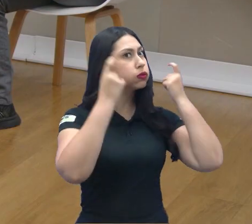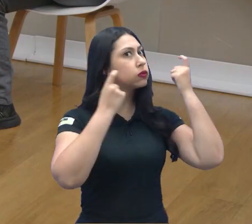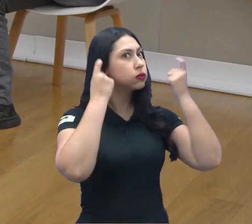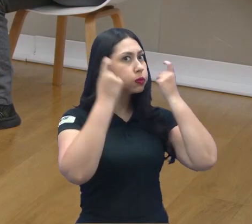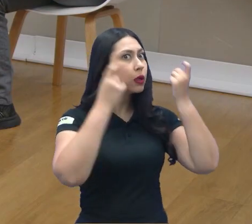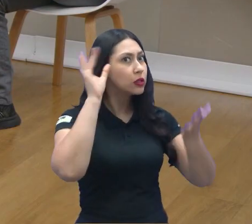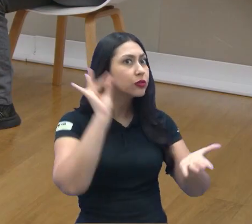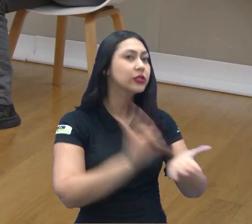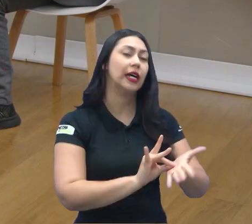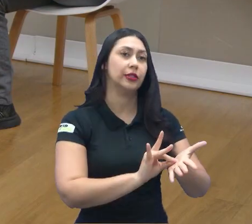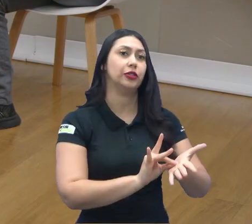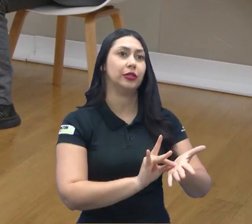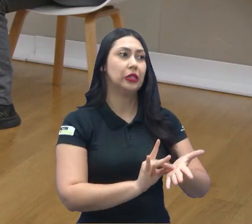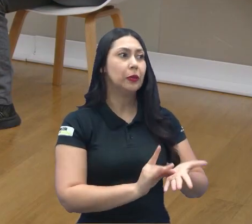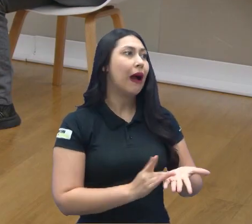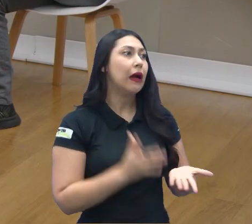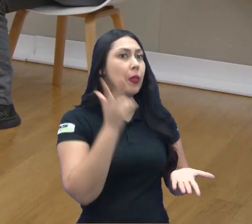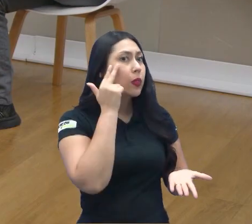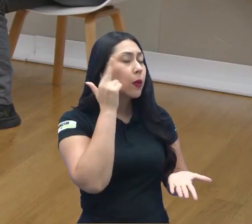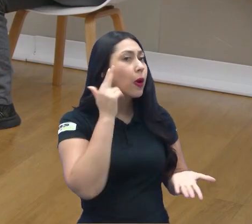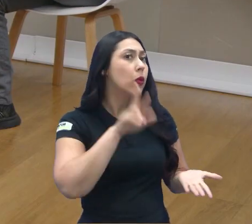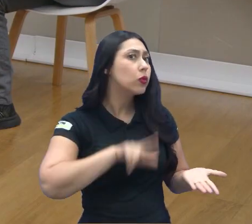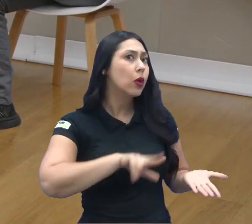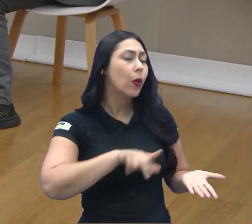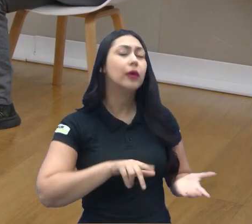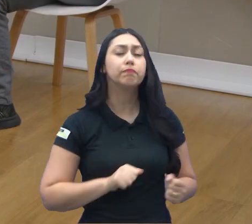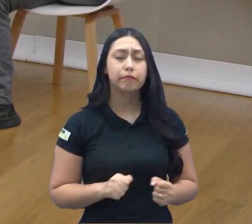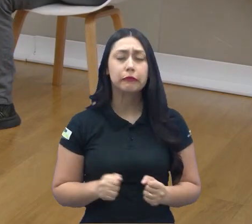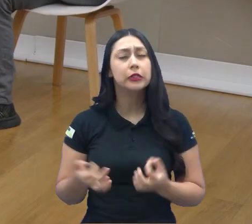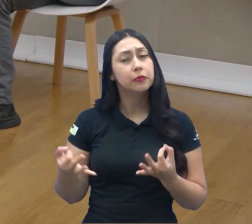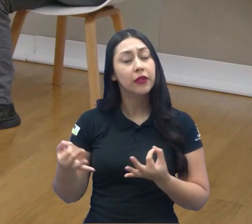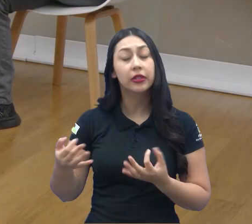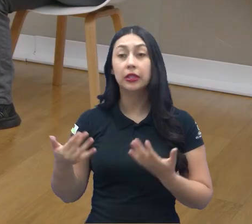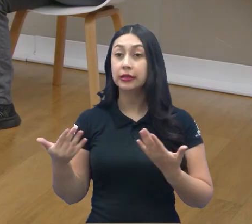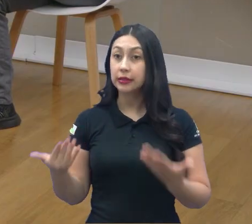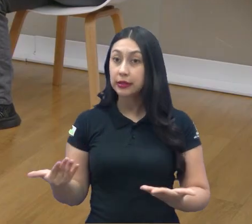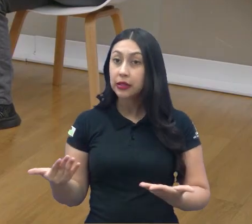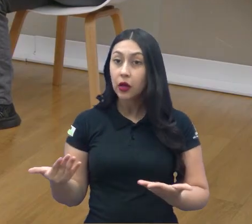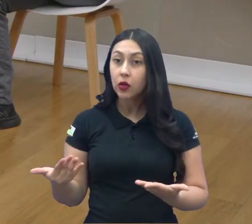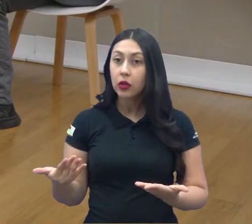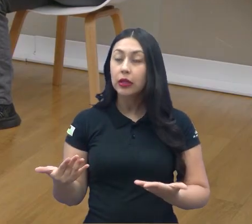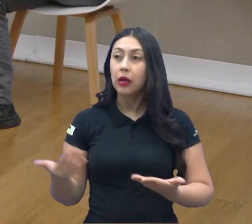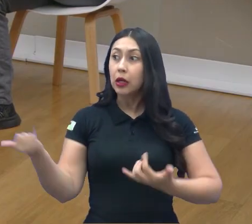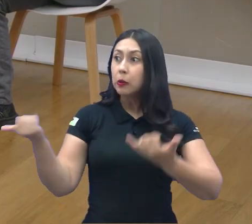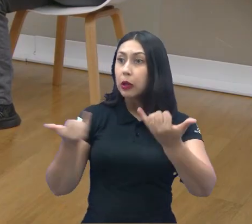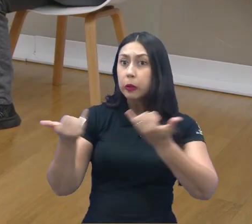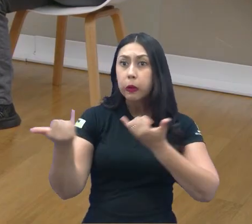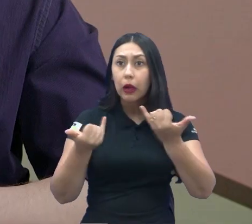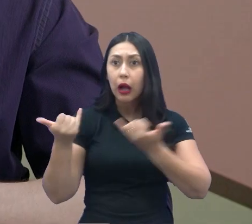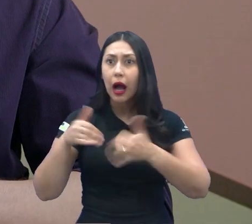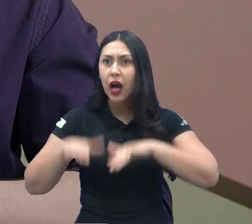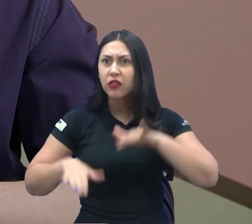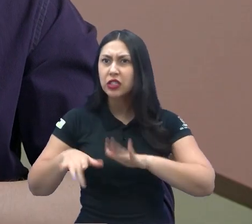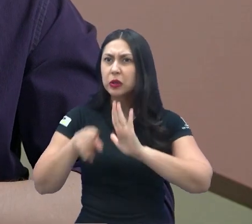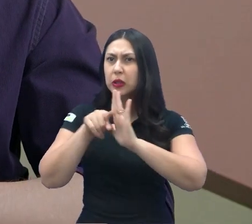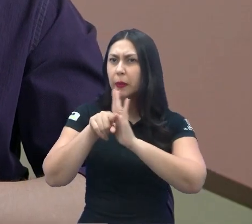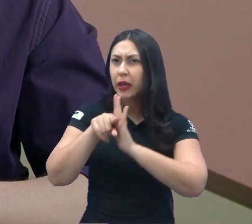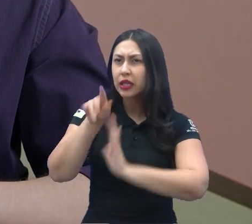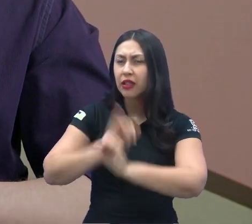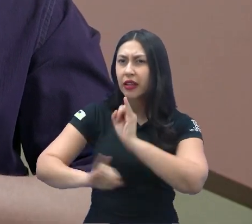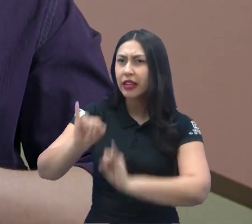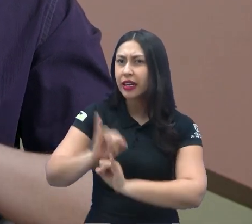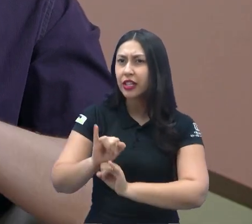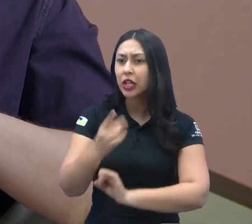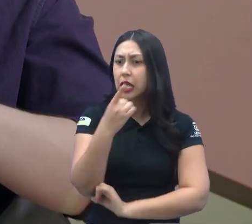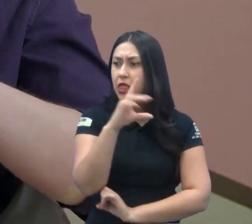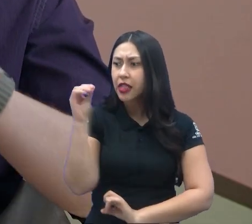e começa a levantar o alerta? Perfeito. Assim, a gente já ouve muito falar, joga na internet, está lá até 100 fios por dia.